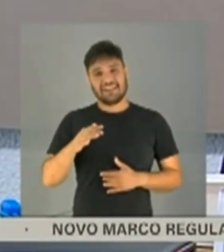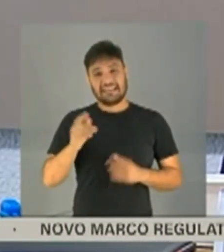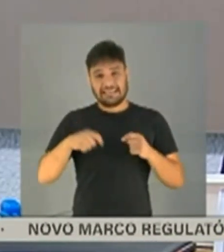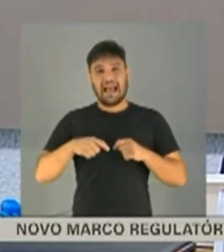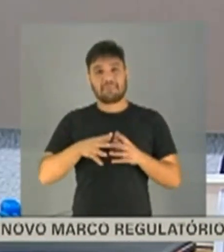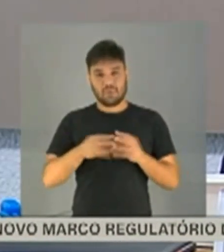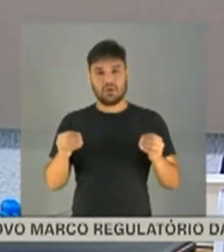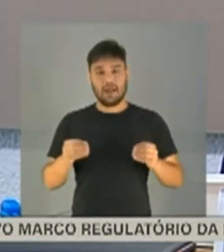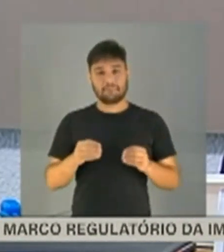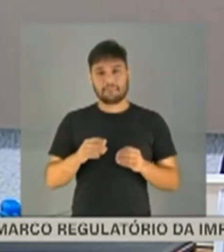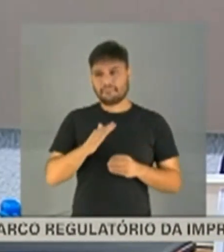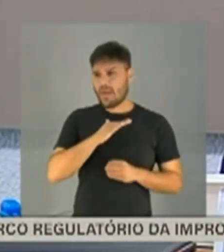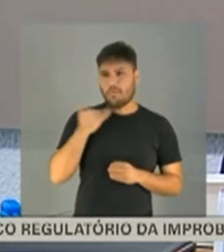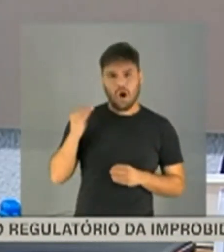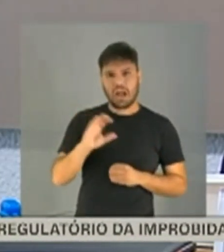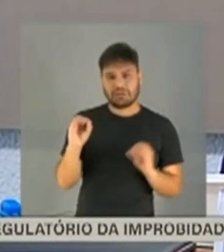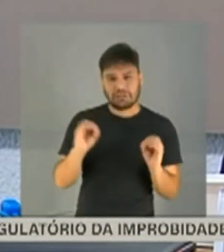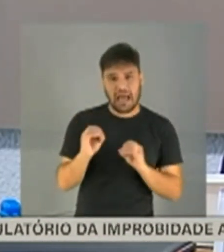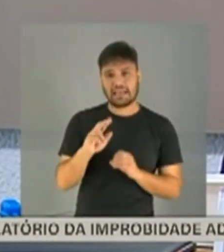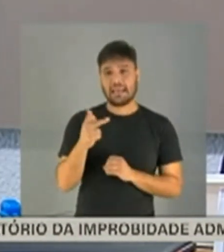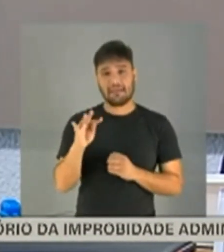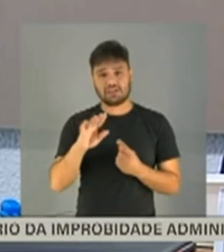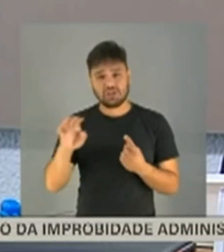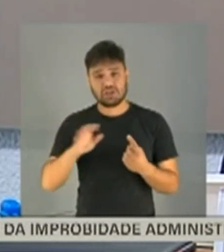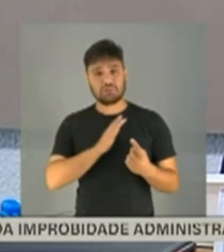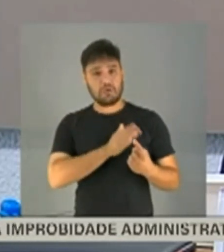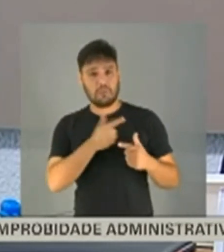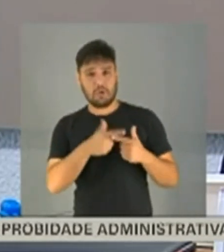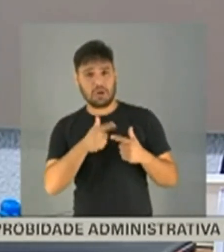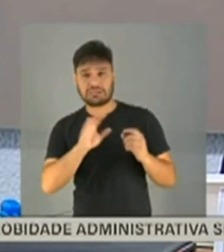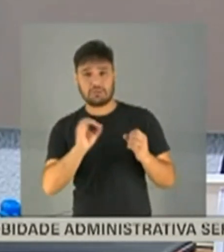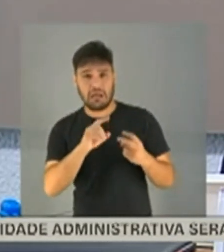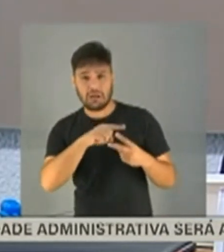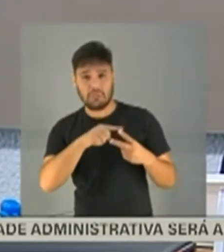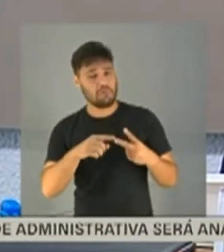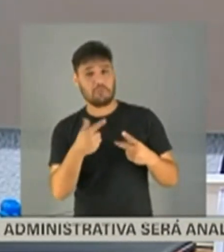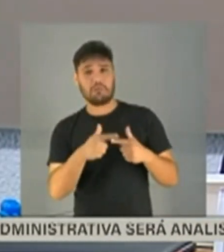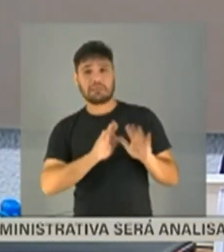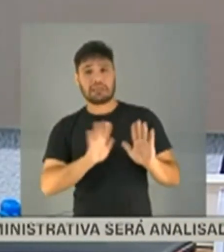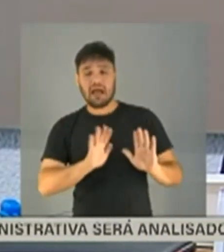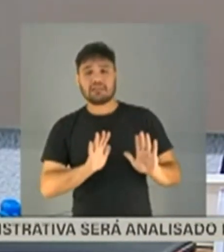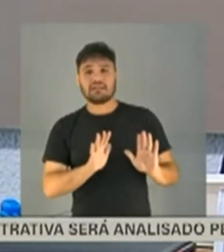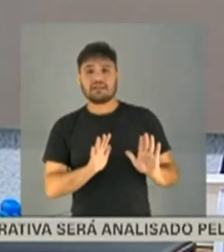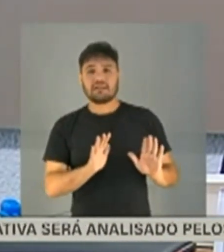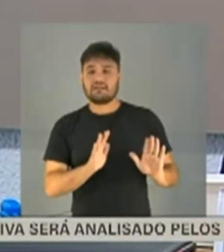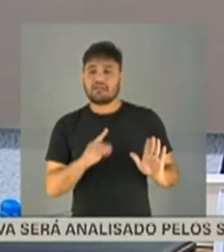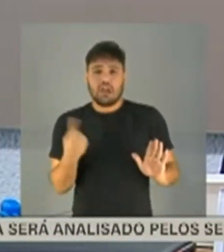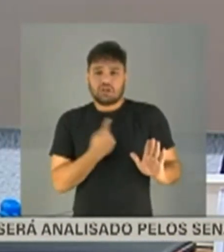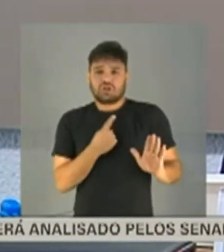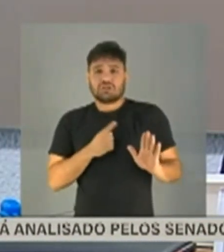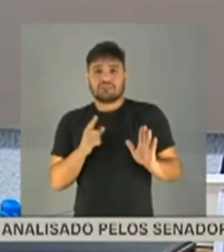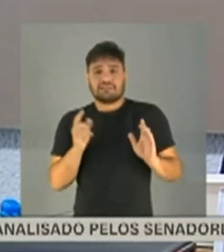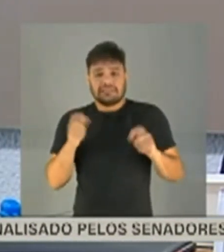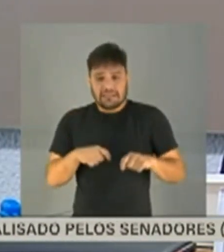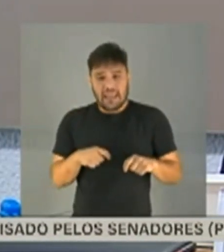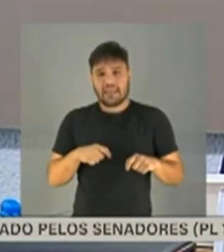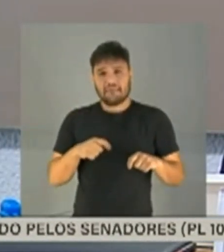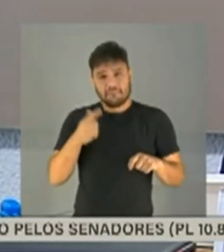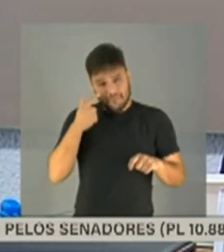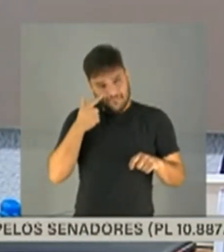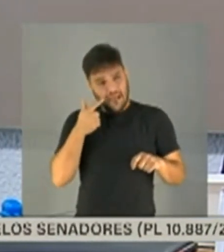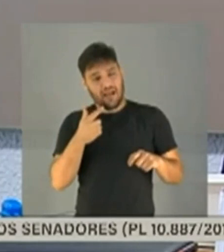pacientes não estão morrendo de hepatite, não estão morrendo de arritmia cardíaca, e se a gente tem tudo isso para pôr do outro lado da